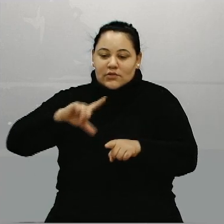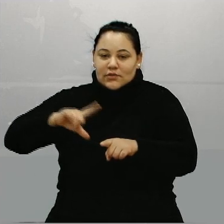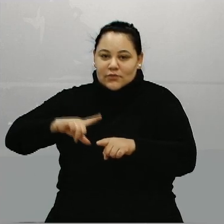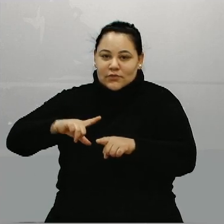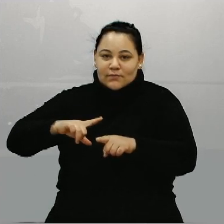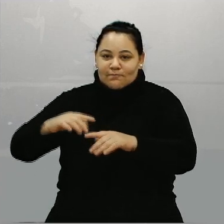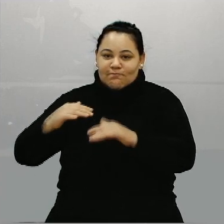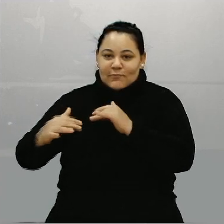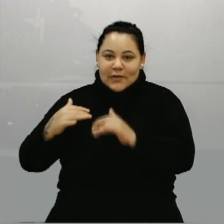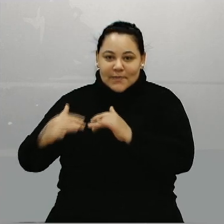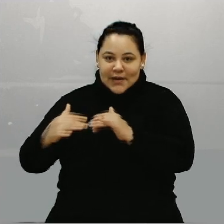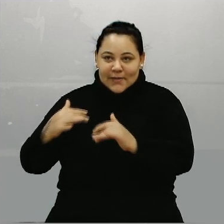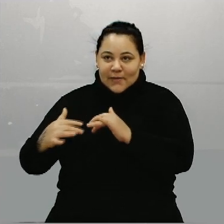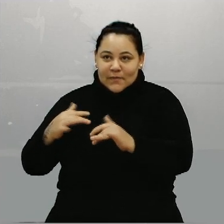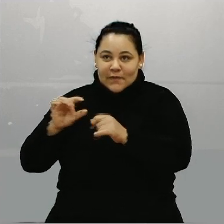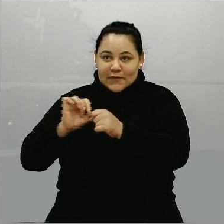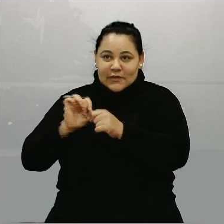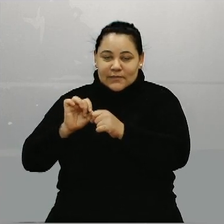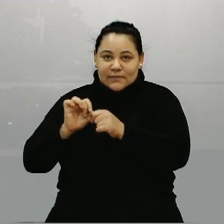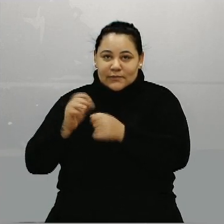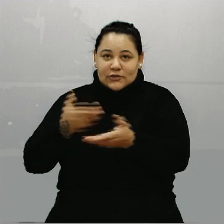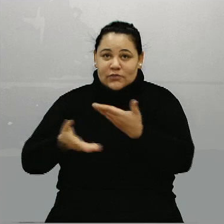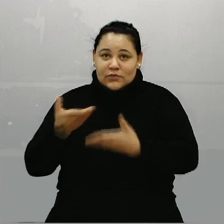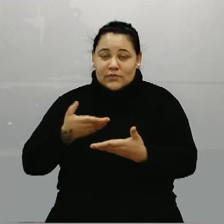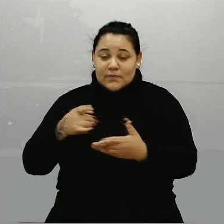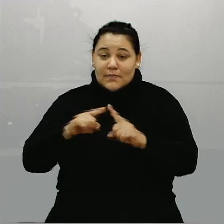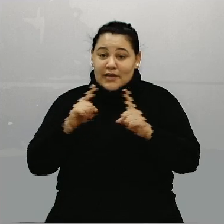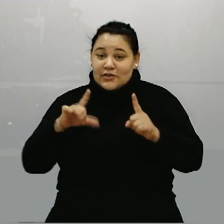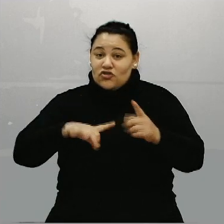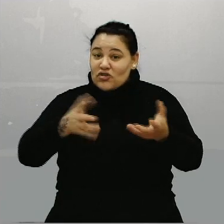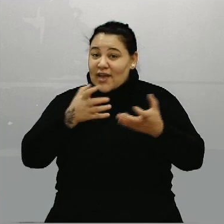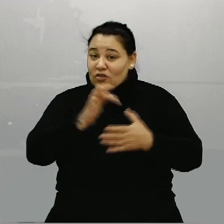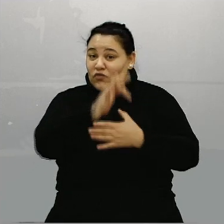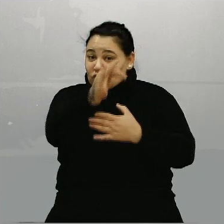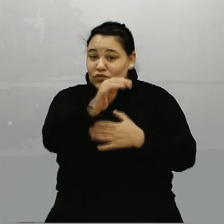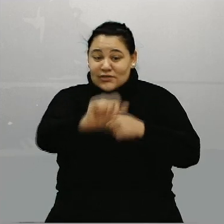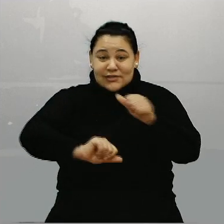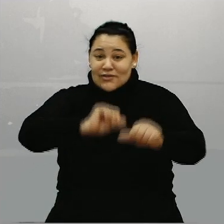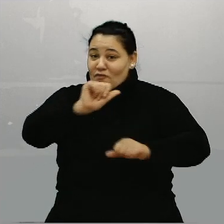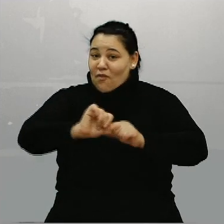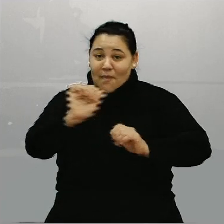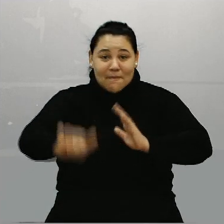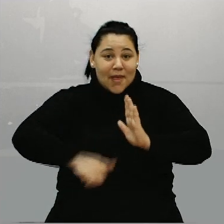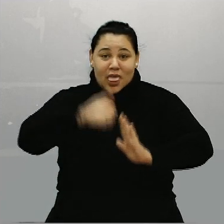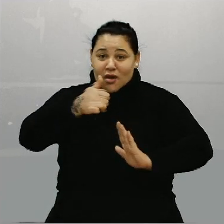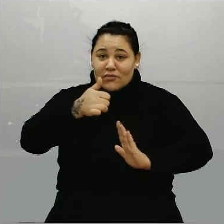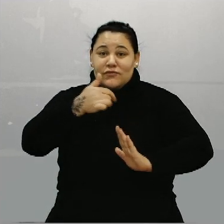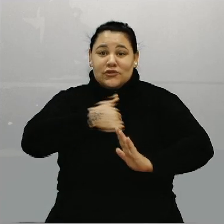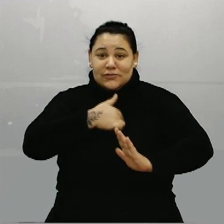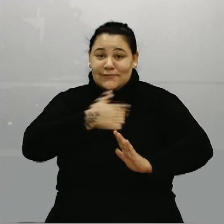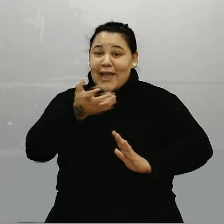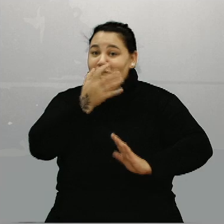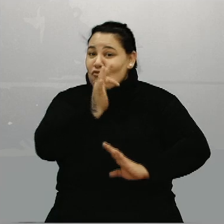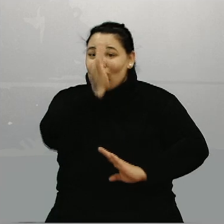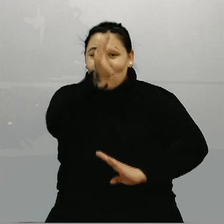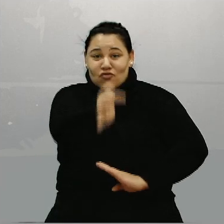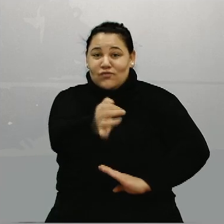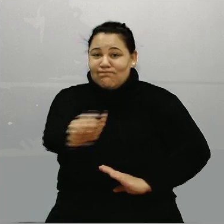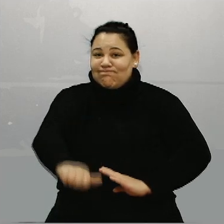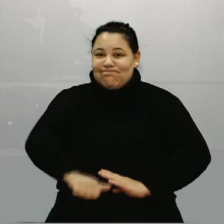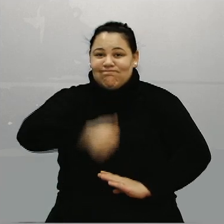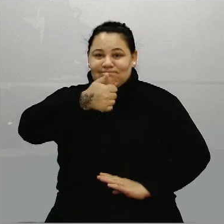nós temos uma visão de nos tornarmos cada vez melhores. Então, nessa visão de futuro, essa perspectiva, nós trabalhamos com